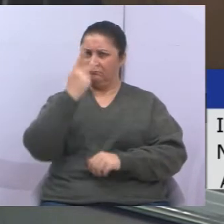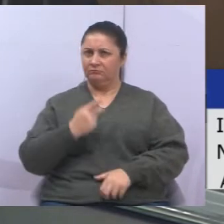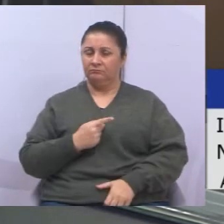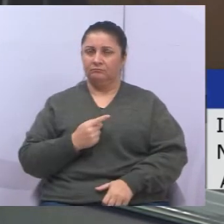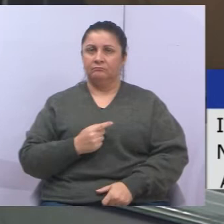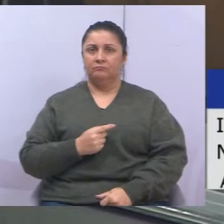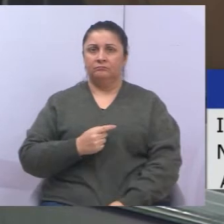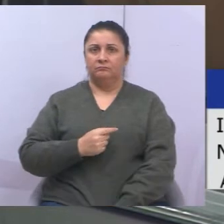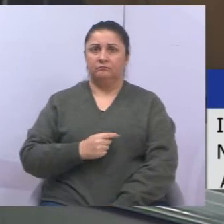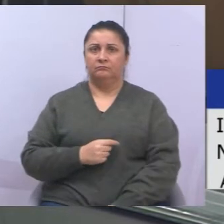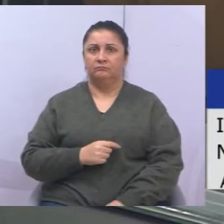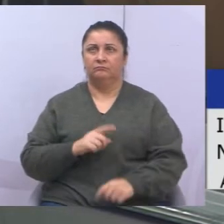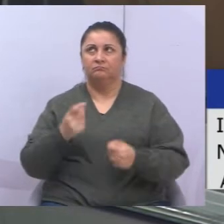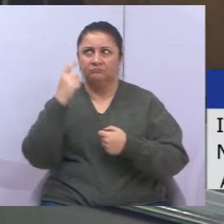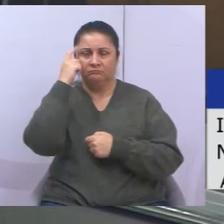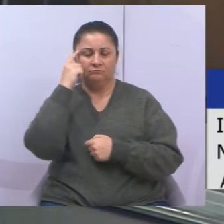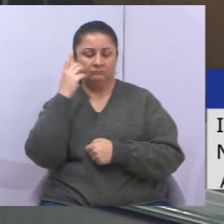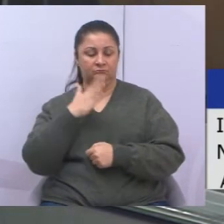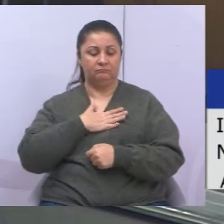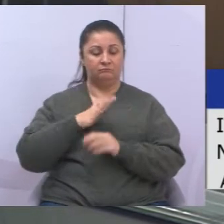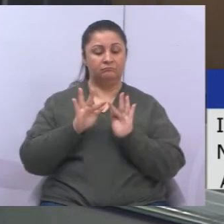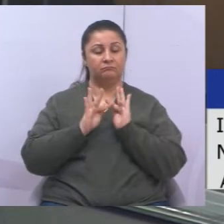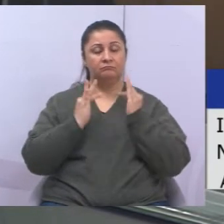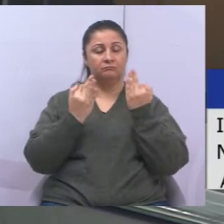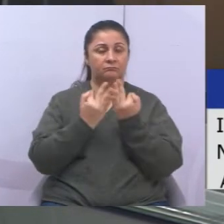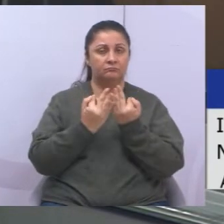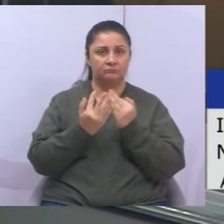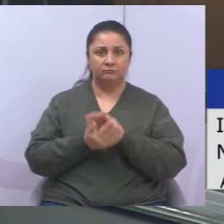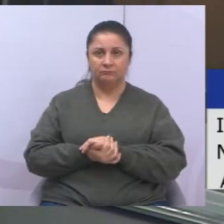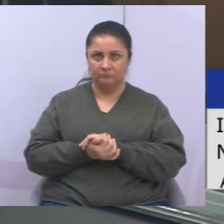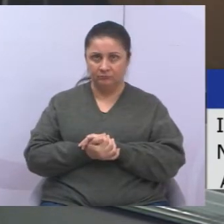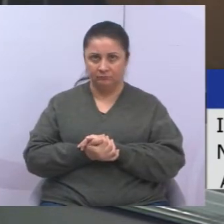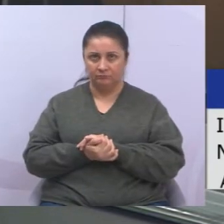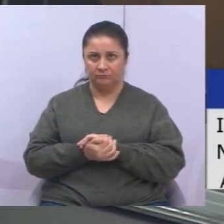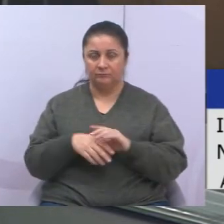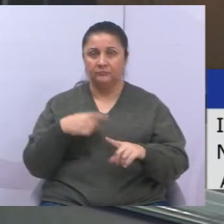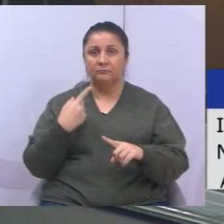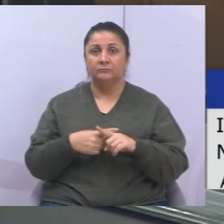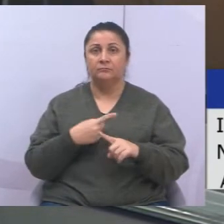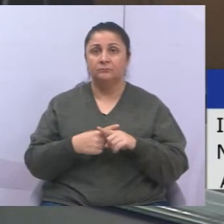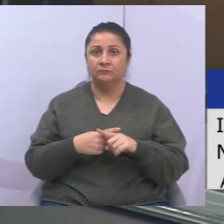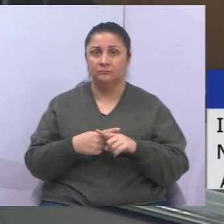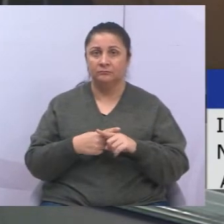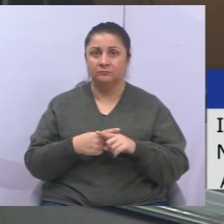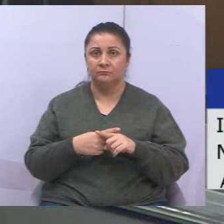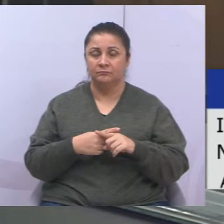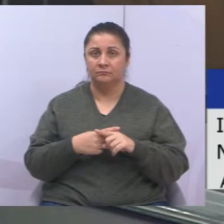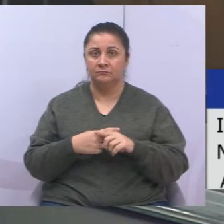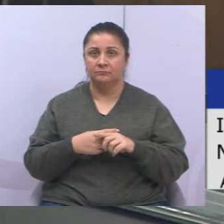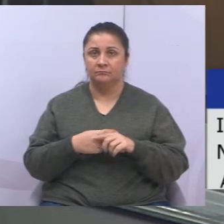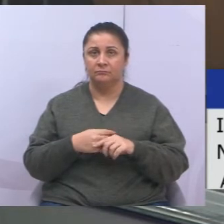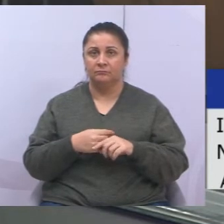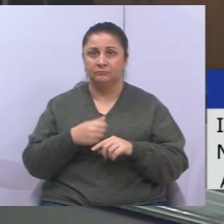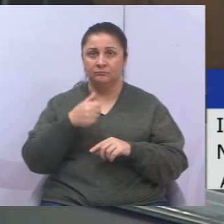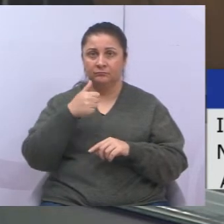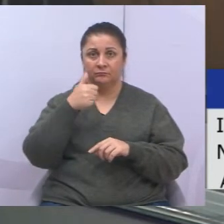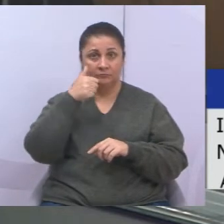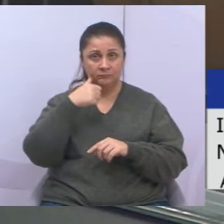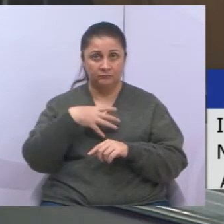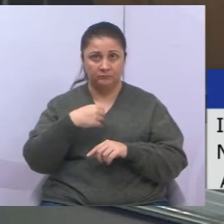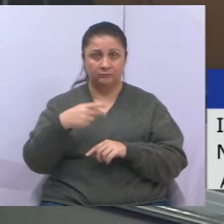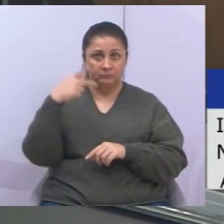e pensar só na gente, só na família que está dentro da minha casa. Porque até mesmo as minhas filhas, para sair de dentro de